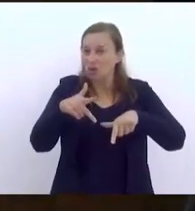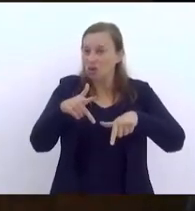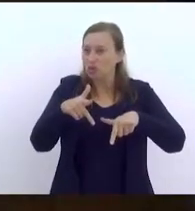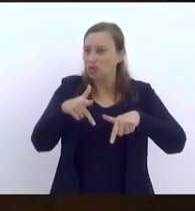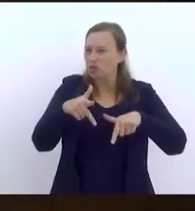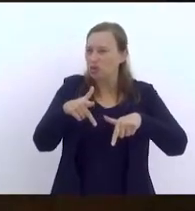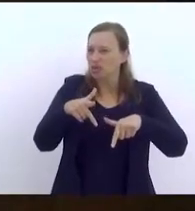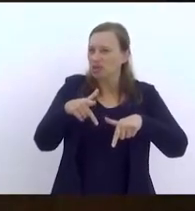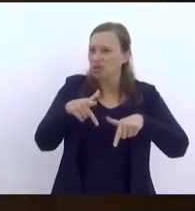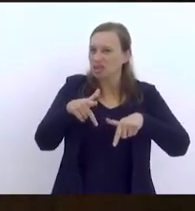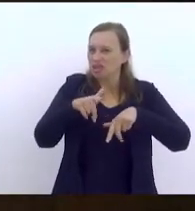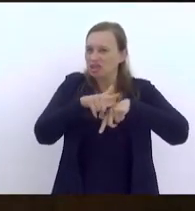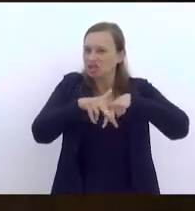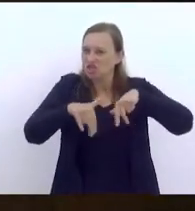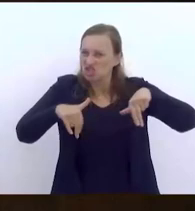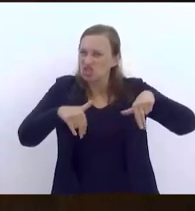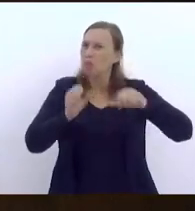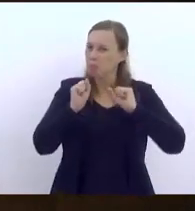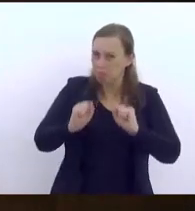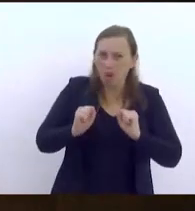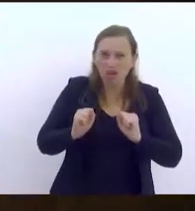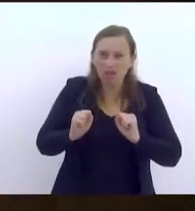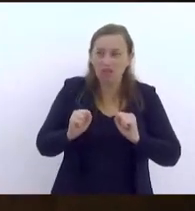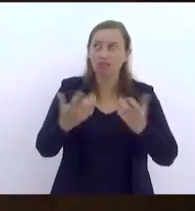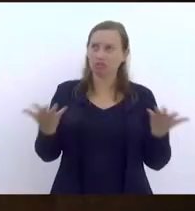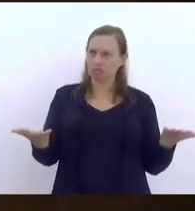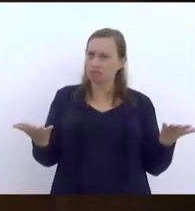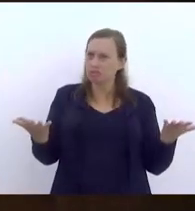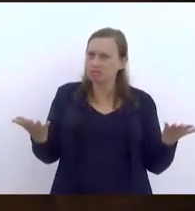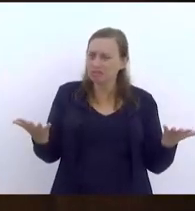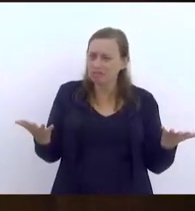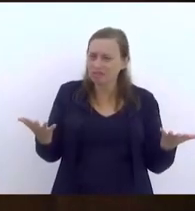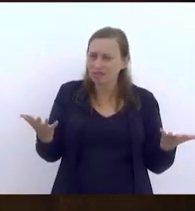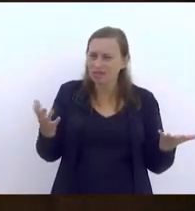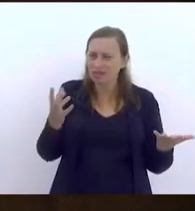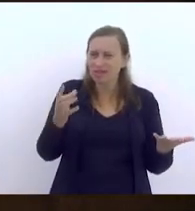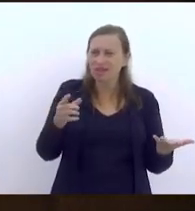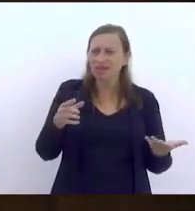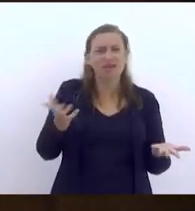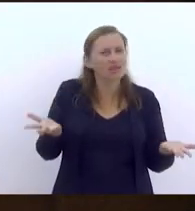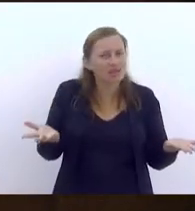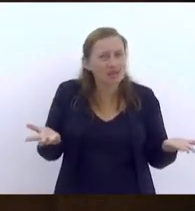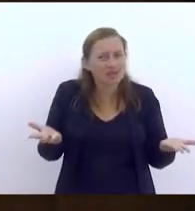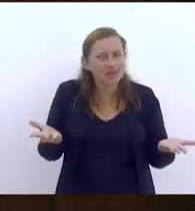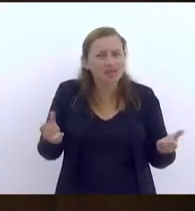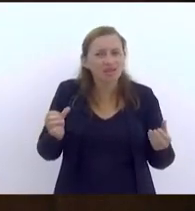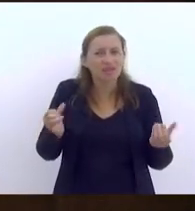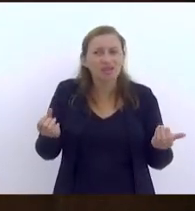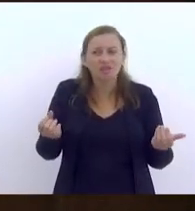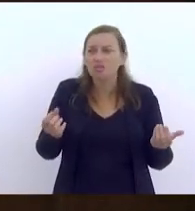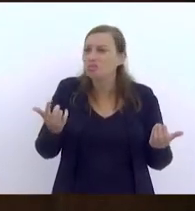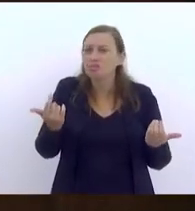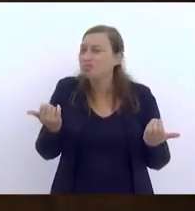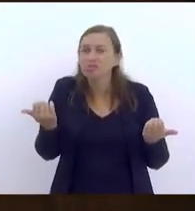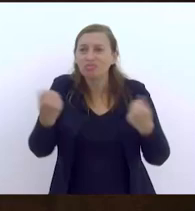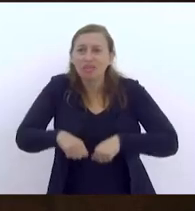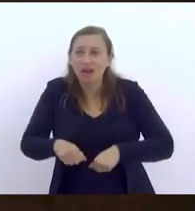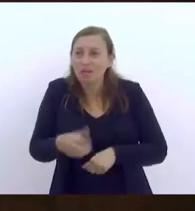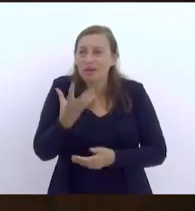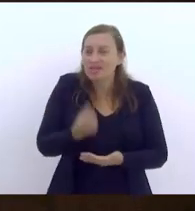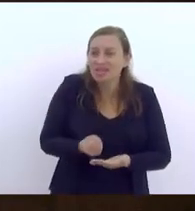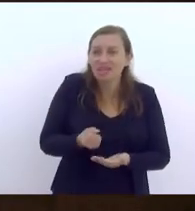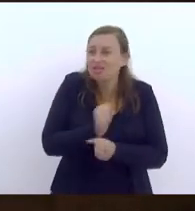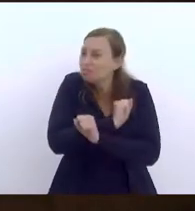Que isso? Isso aqui vai virar o quê? Isso aqui vai virar o quê? Não dá. Ninguém aguenta